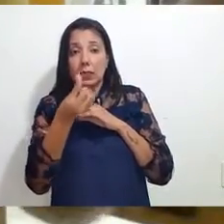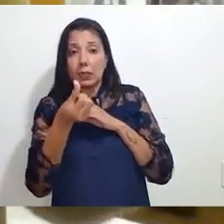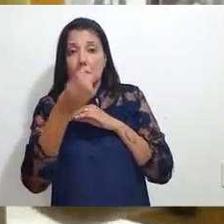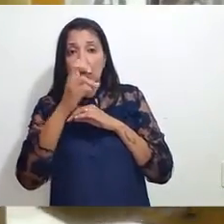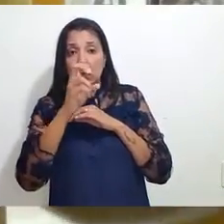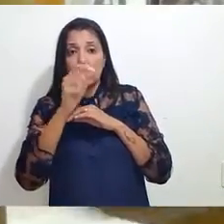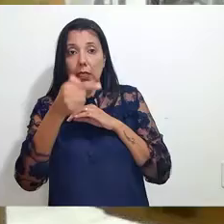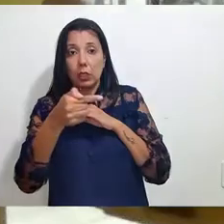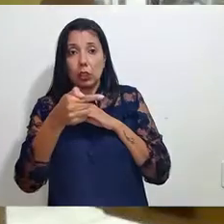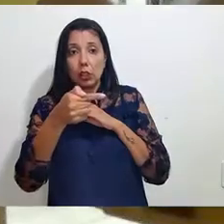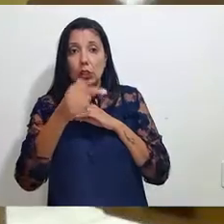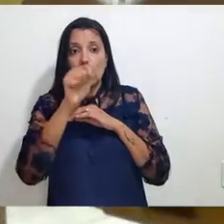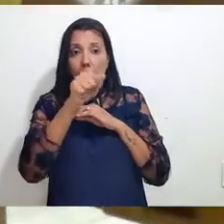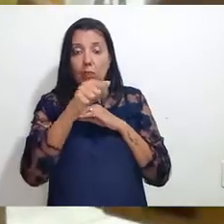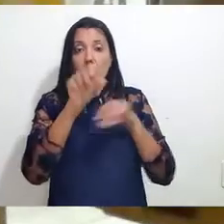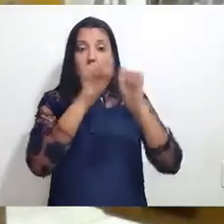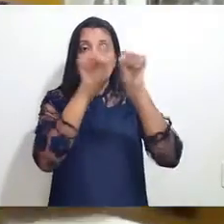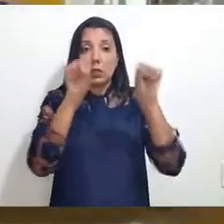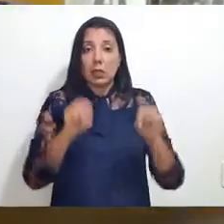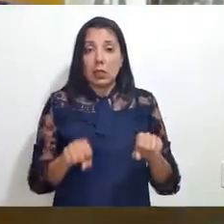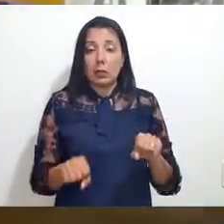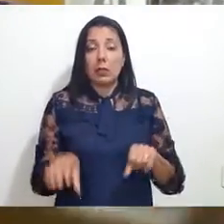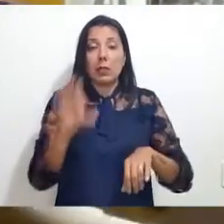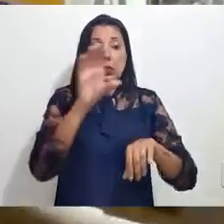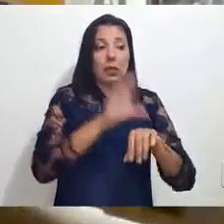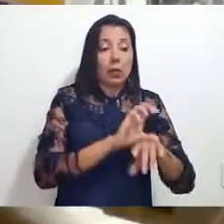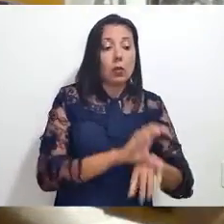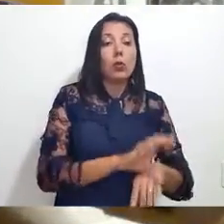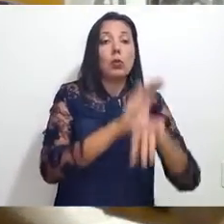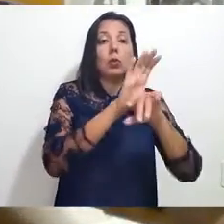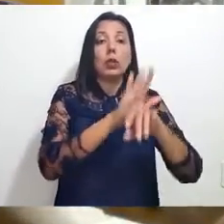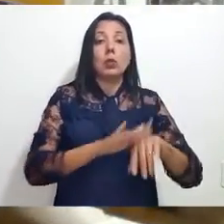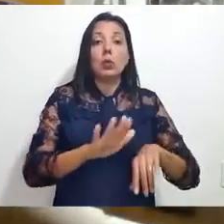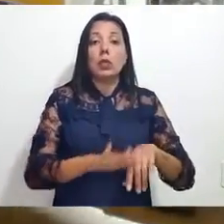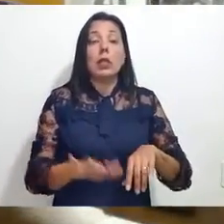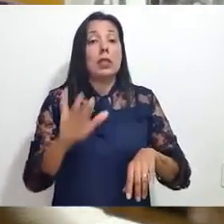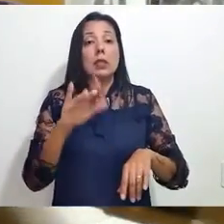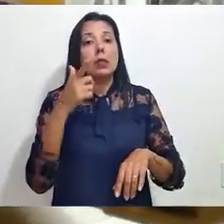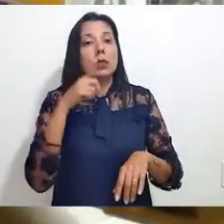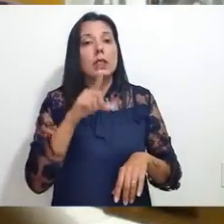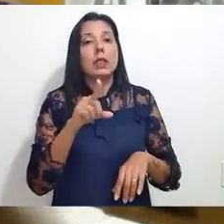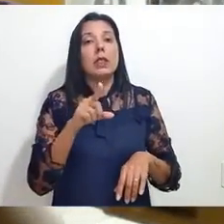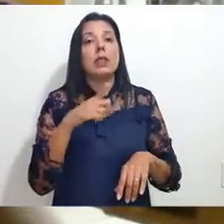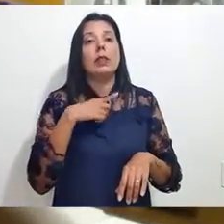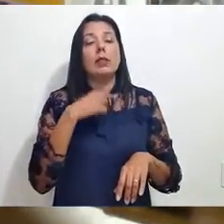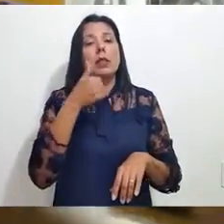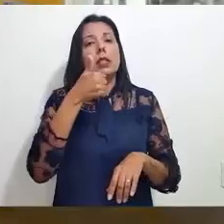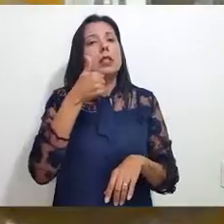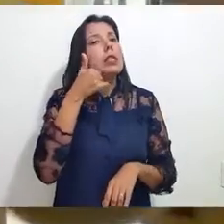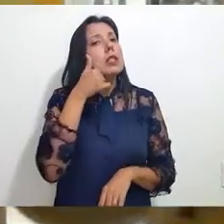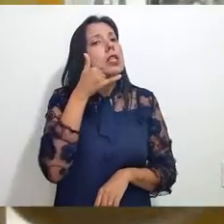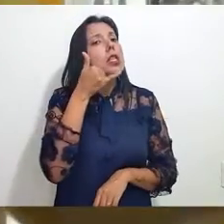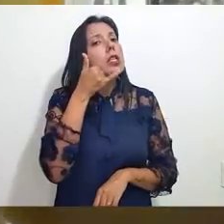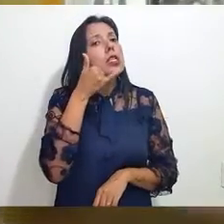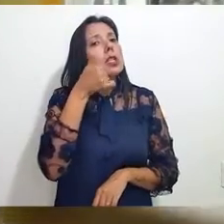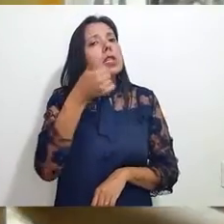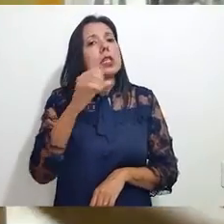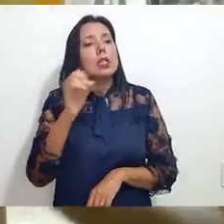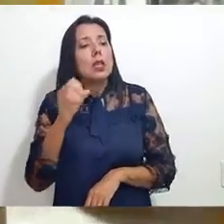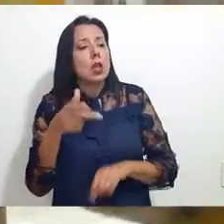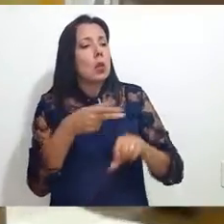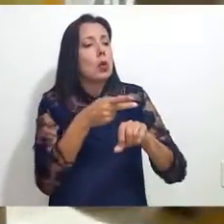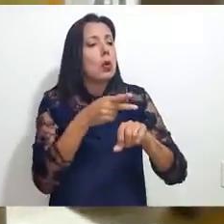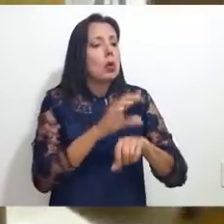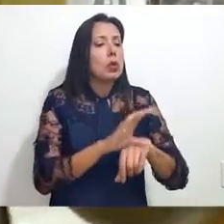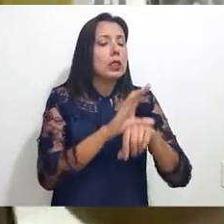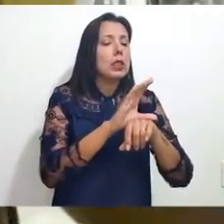Como muitas Ana Marias que nasceram em 1970, vamos dizer, não vou esconder minha idade, quantas estão nas ruas, ou quantas